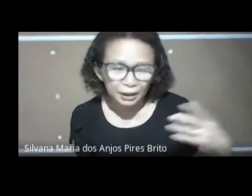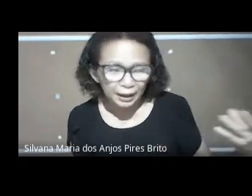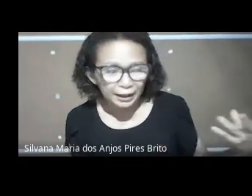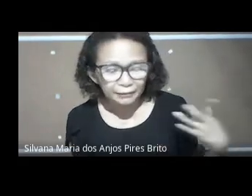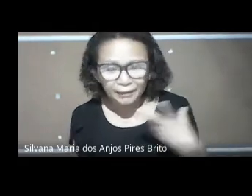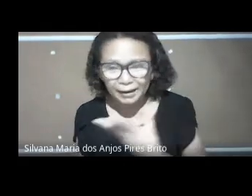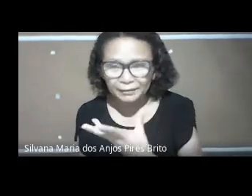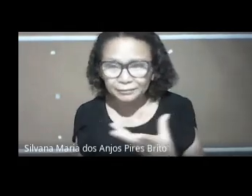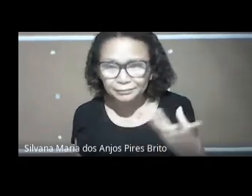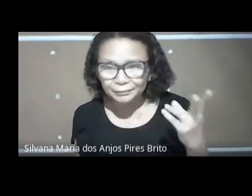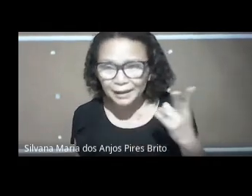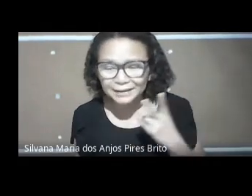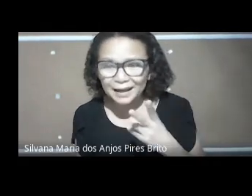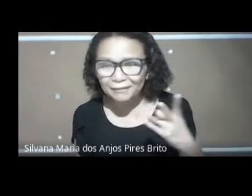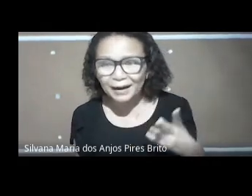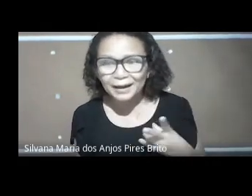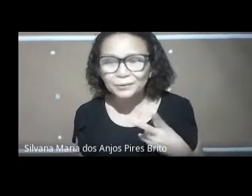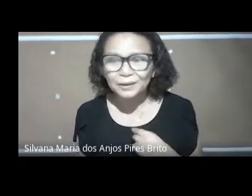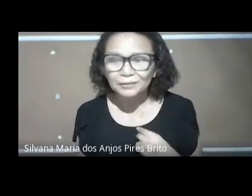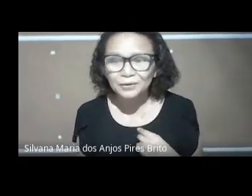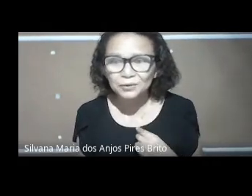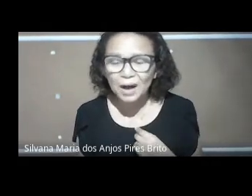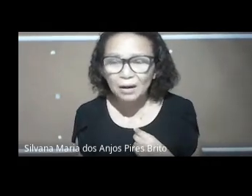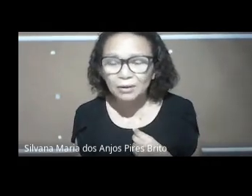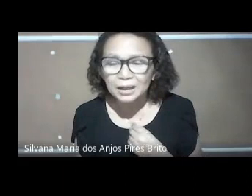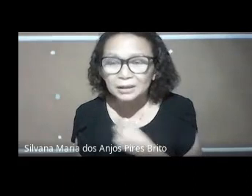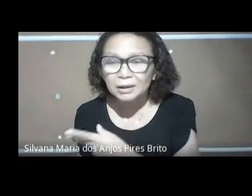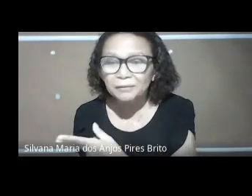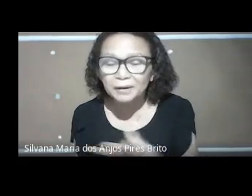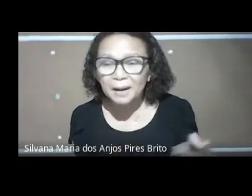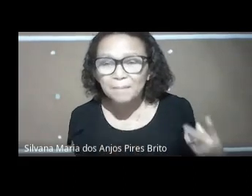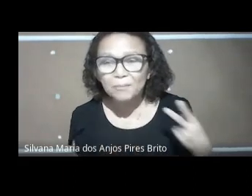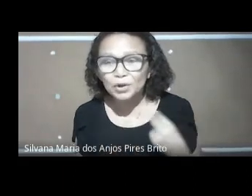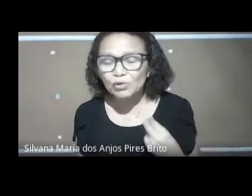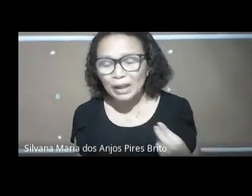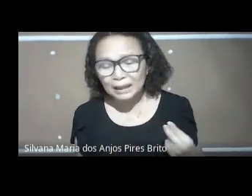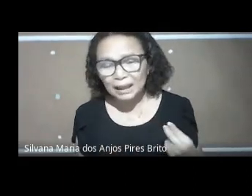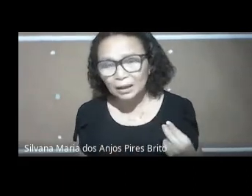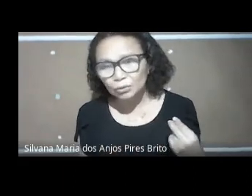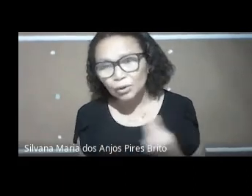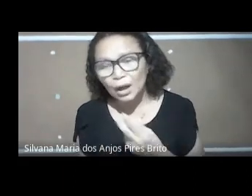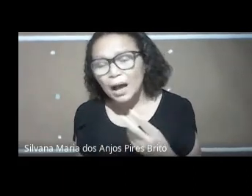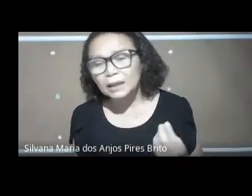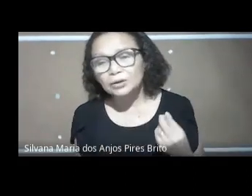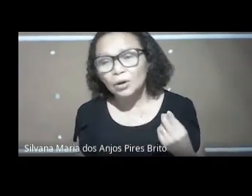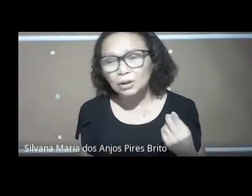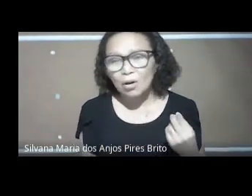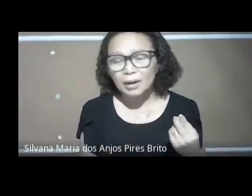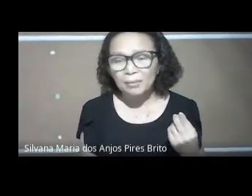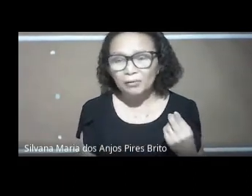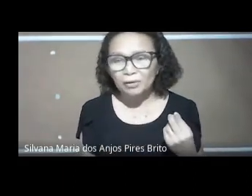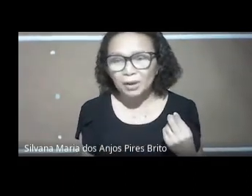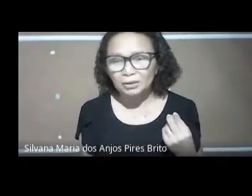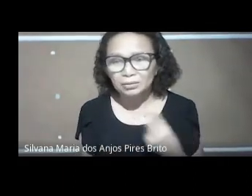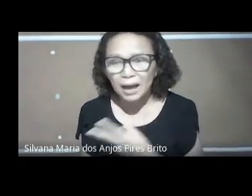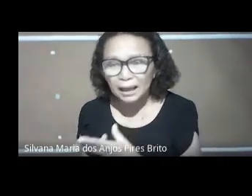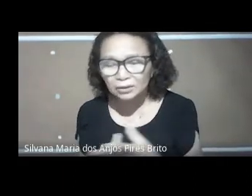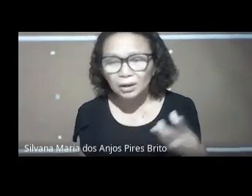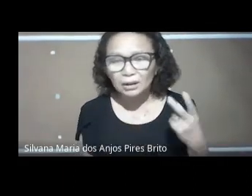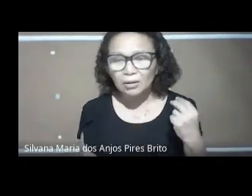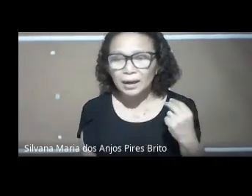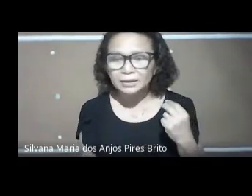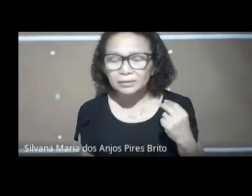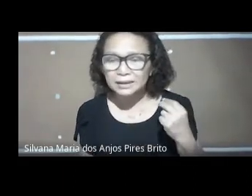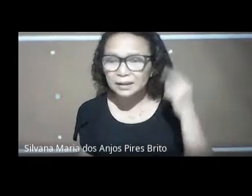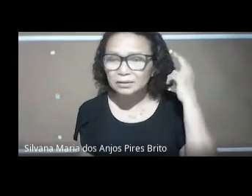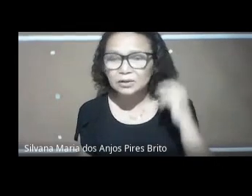ambiente, ele vai fazer a varredura visual. Então, ele fica muito atento a todo e qualquer movimento, a